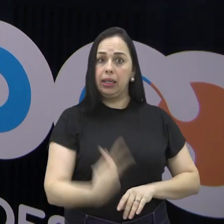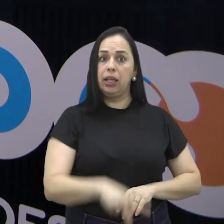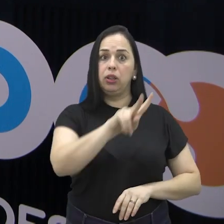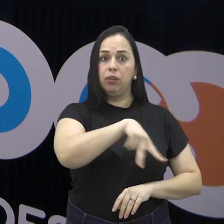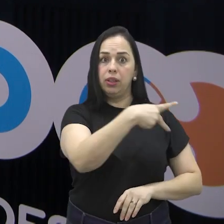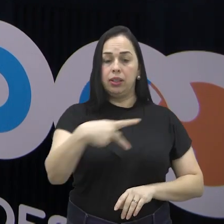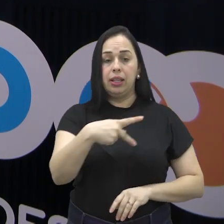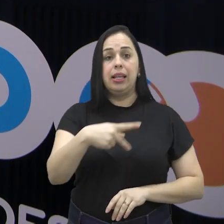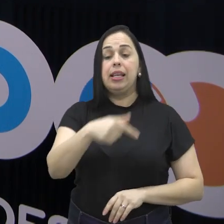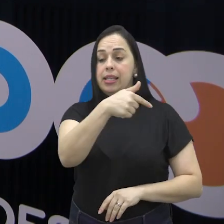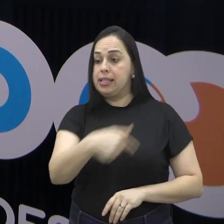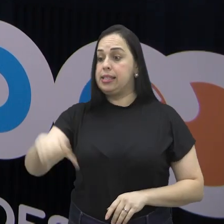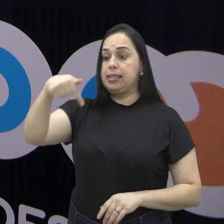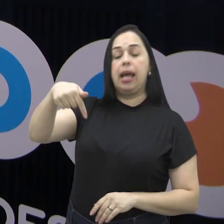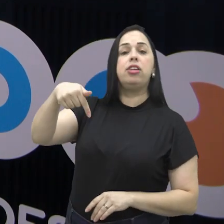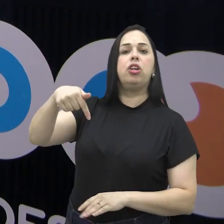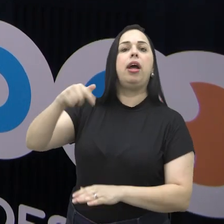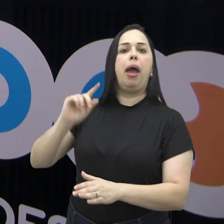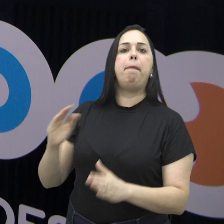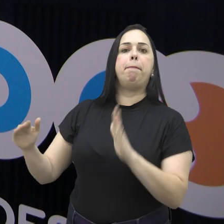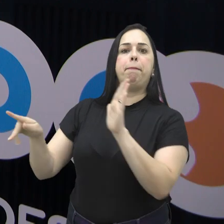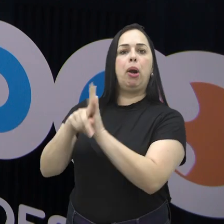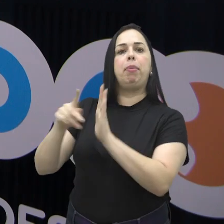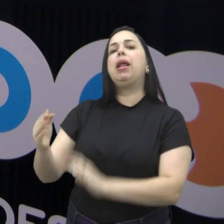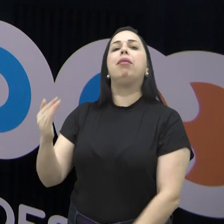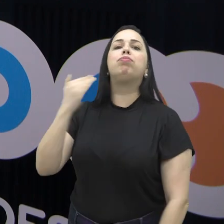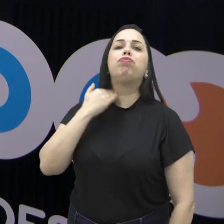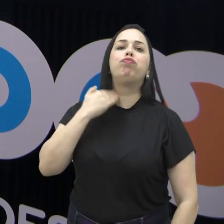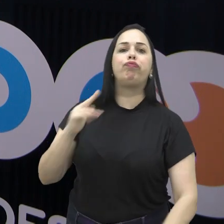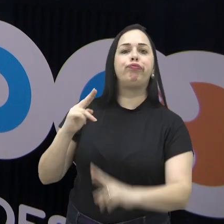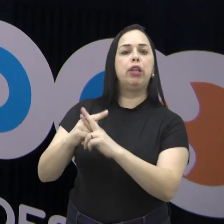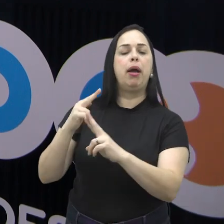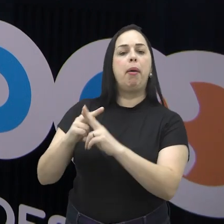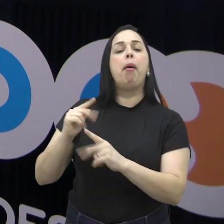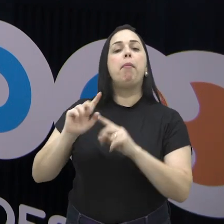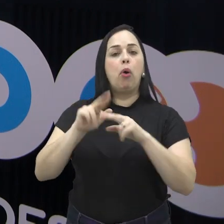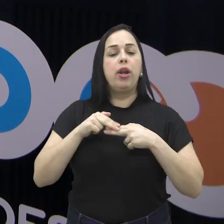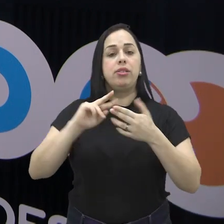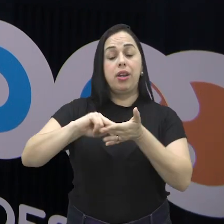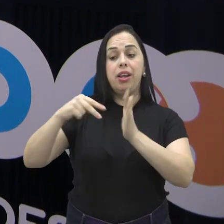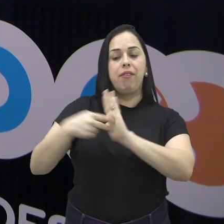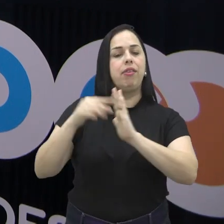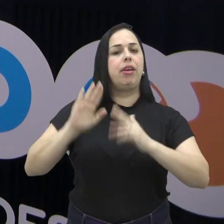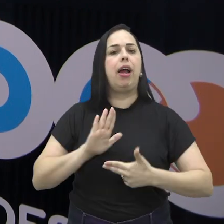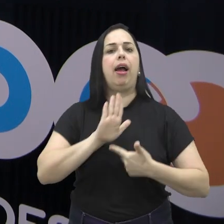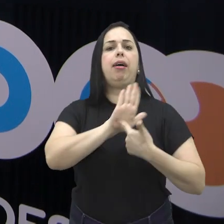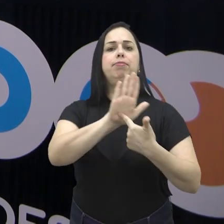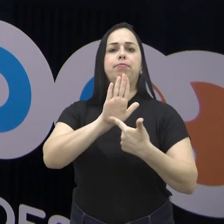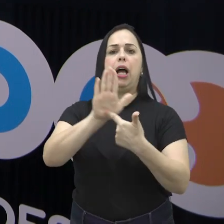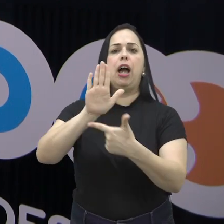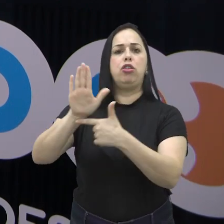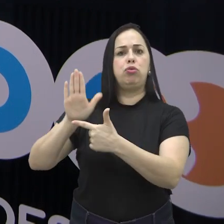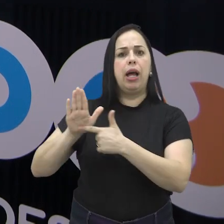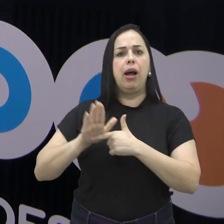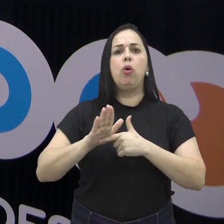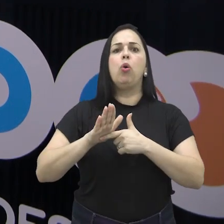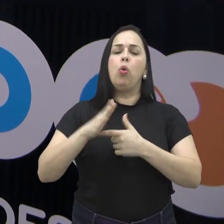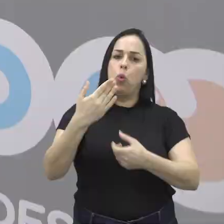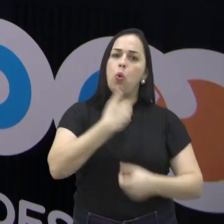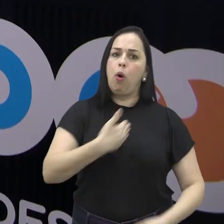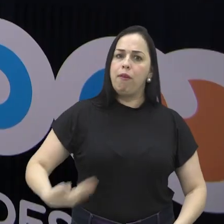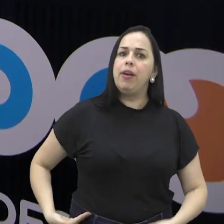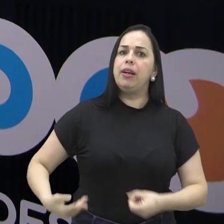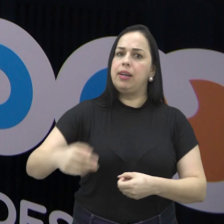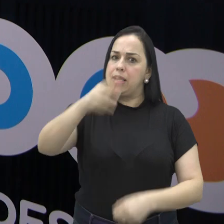aqui no Vale do Paraíba, 7 são financiados pela Caixa. Isso demonstra a grandeza e tudo que a Caixa tem para colaborar com a gestão